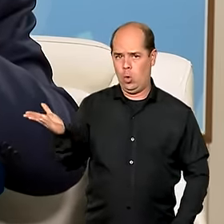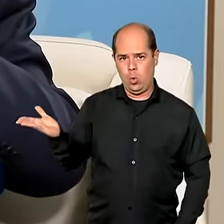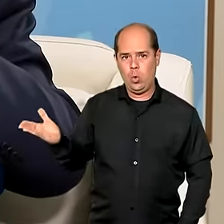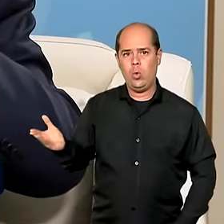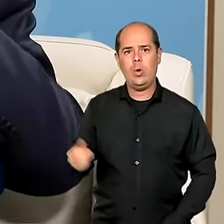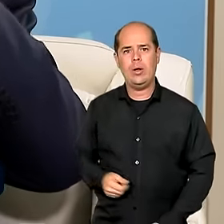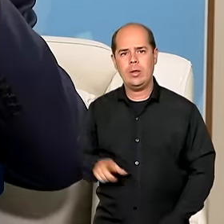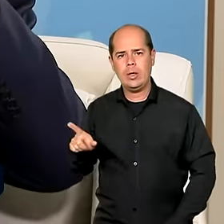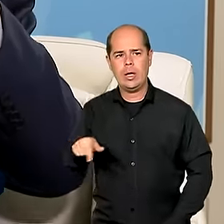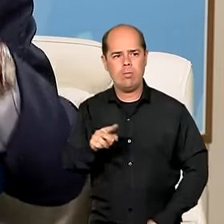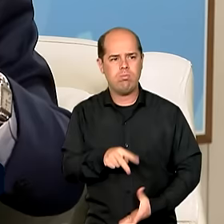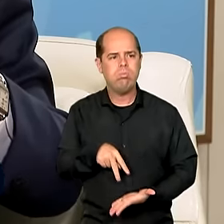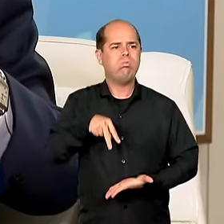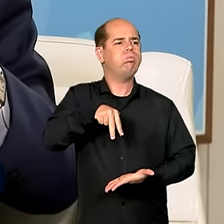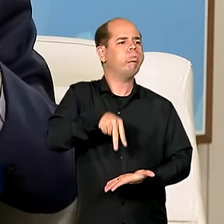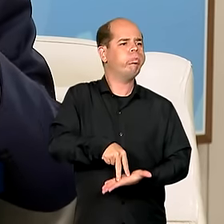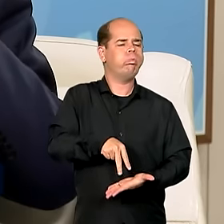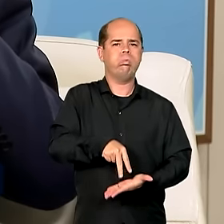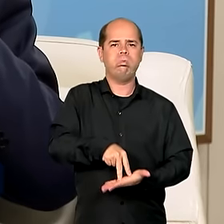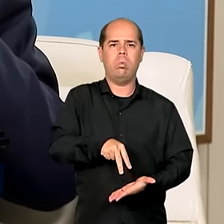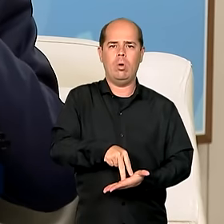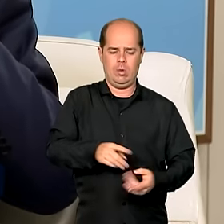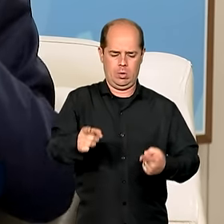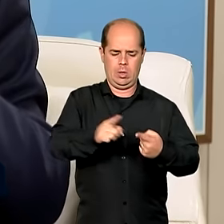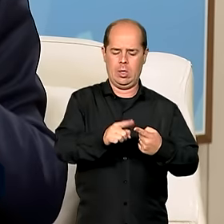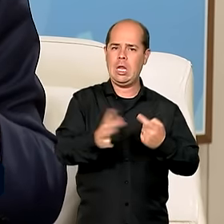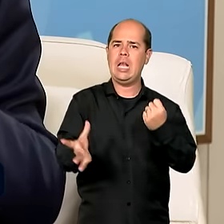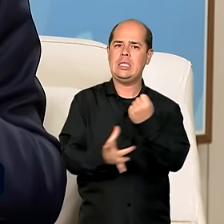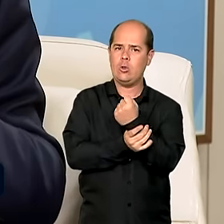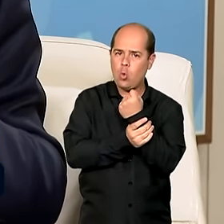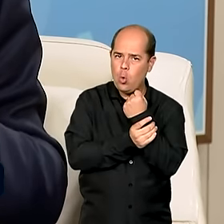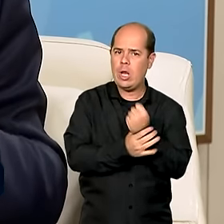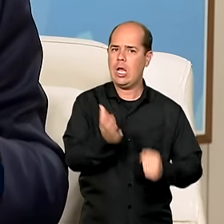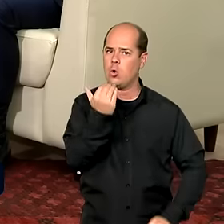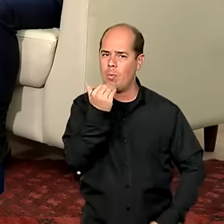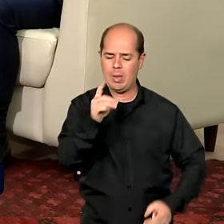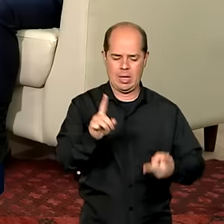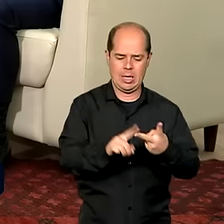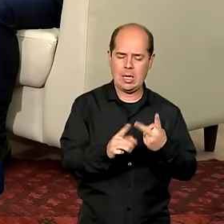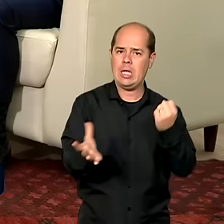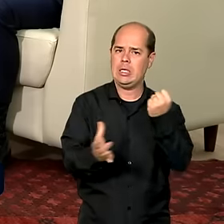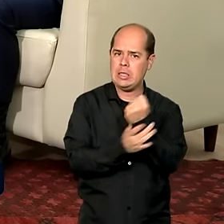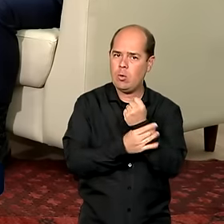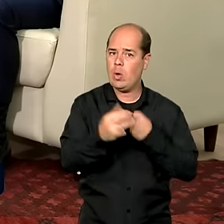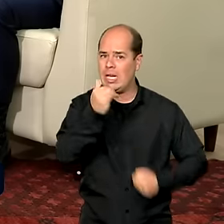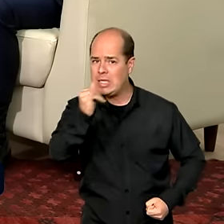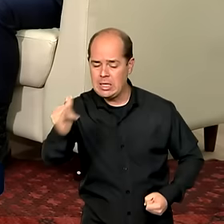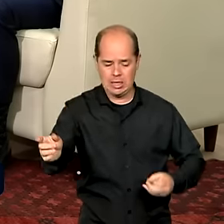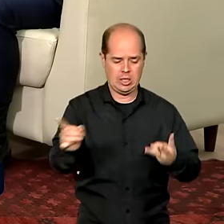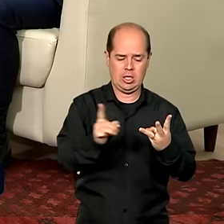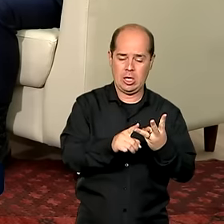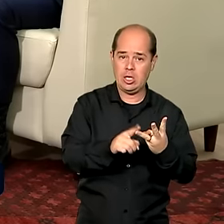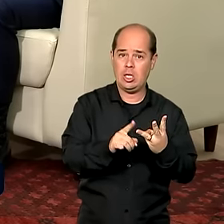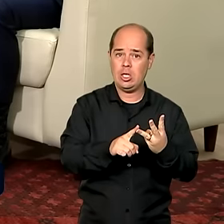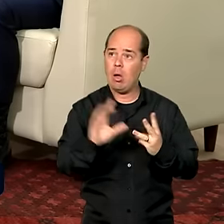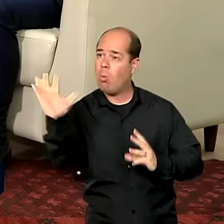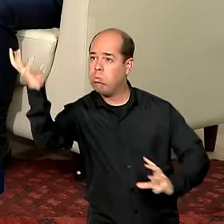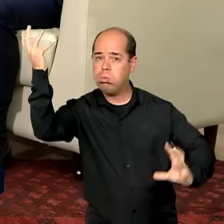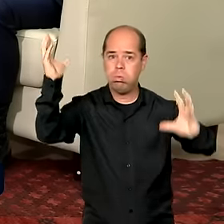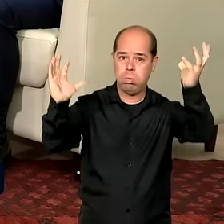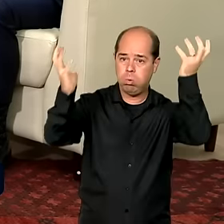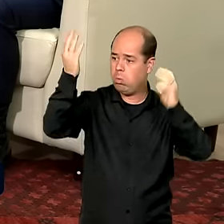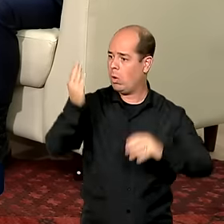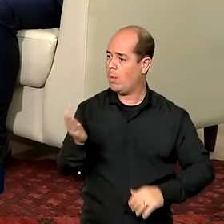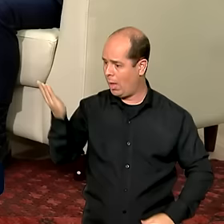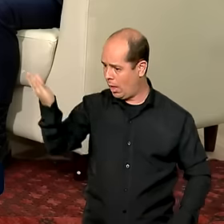segurança alimentar segurança energética e clima então o Brasil é o grande protagonista desses